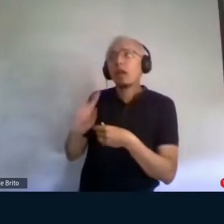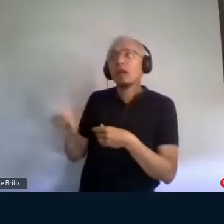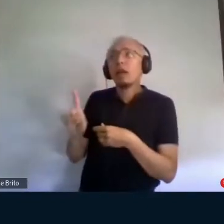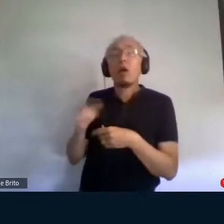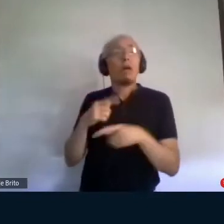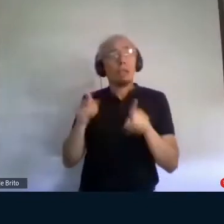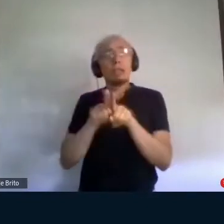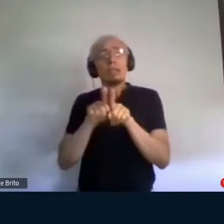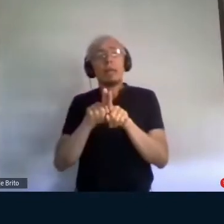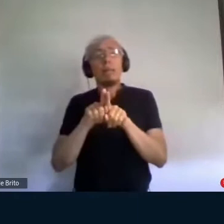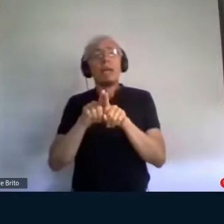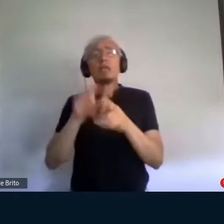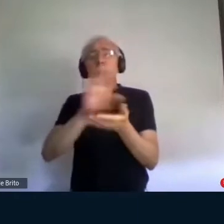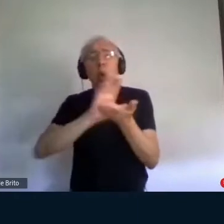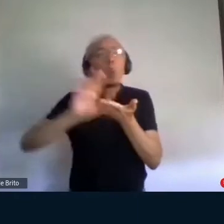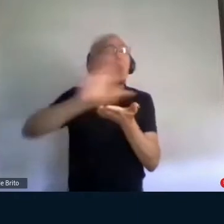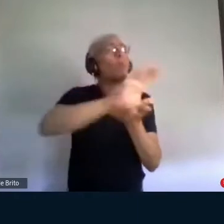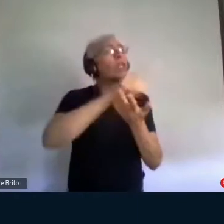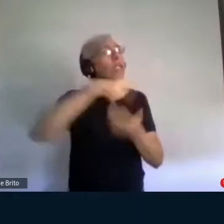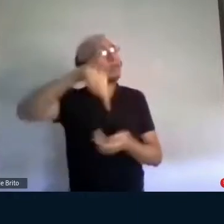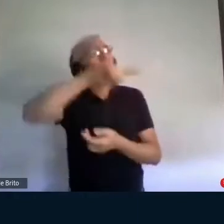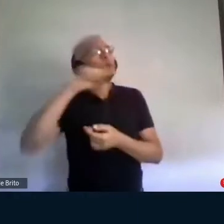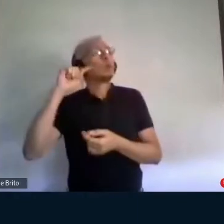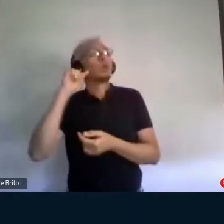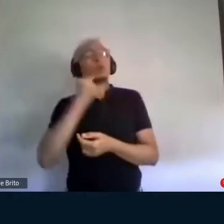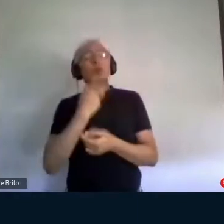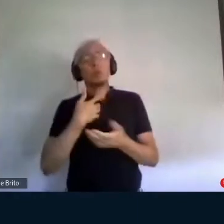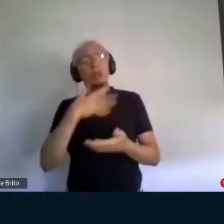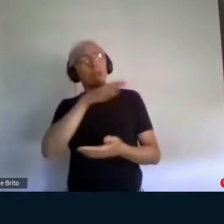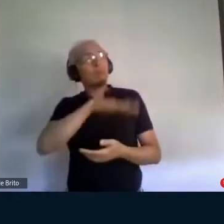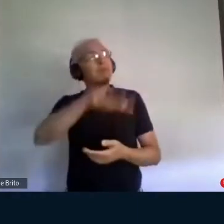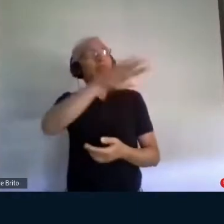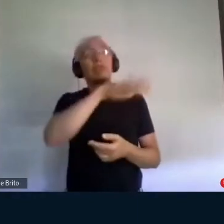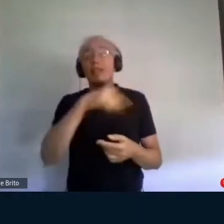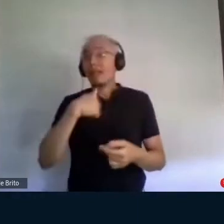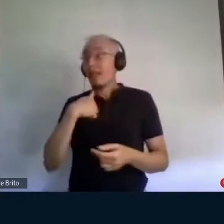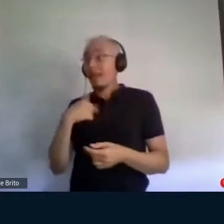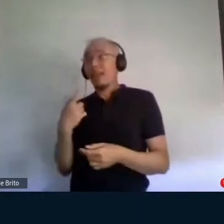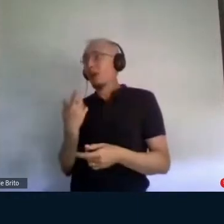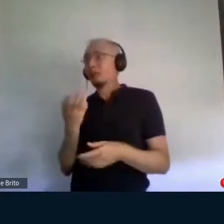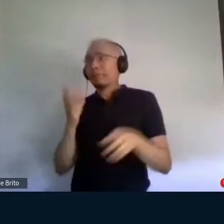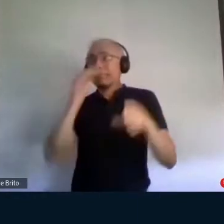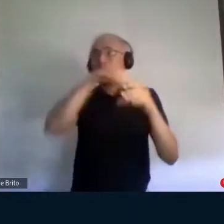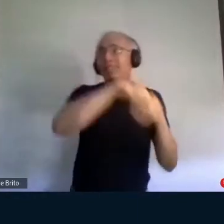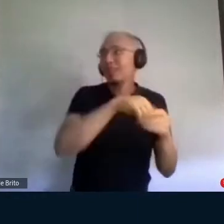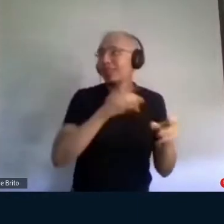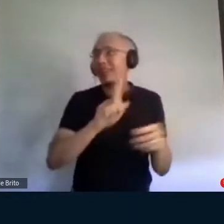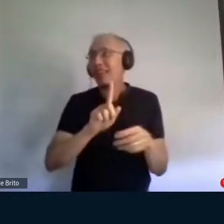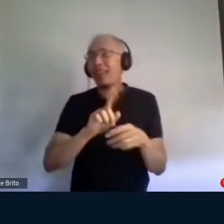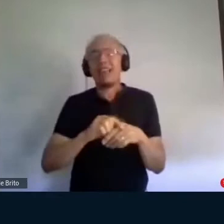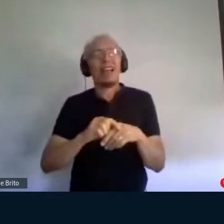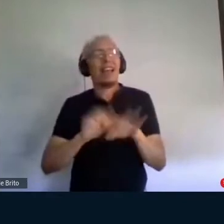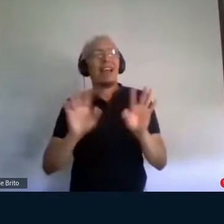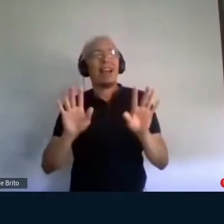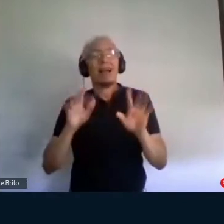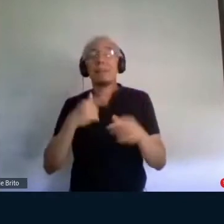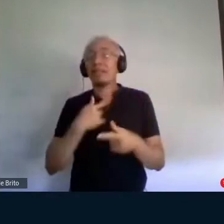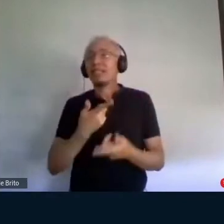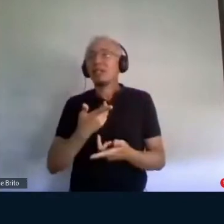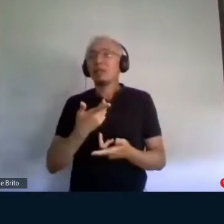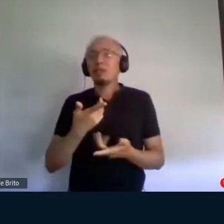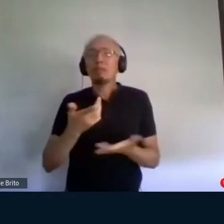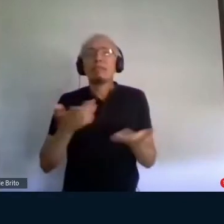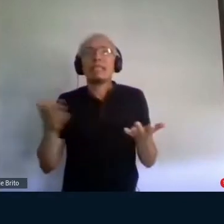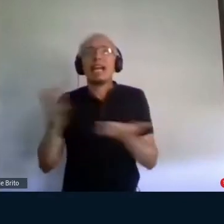a comunidade surda, de modo geral, até porque, como eu não pertenço à comunidade surda, eu acabo tendo,